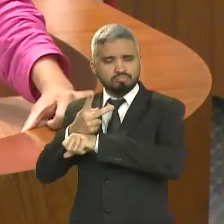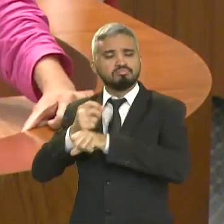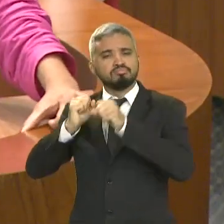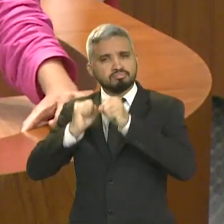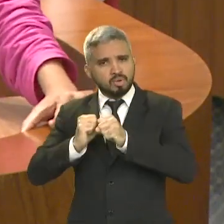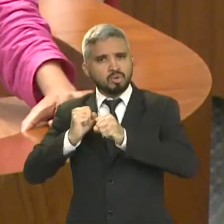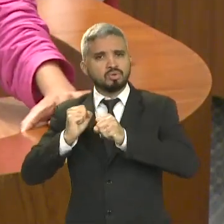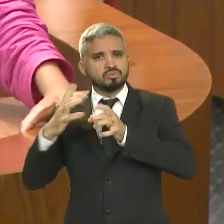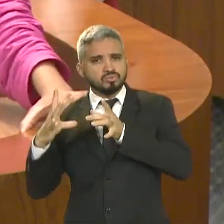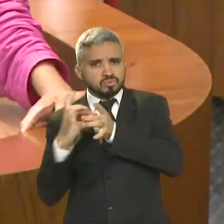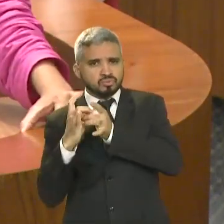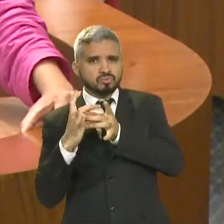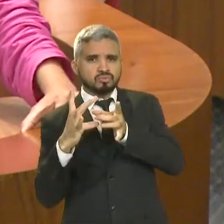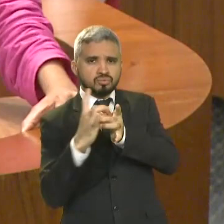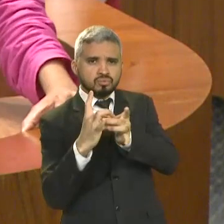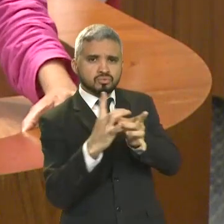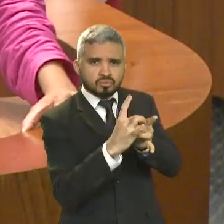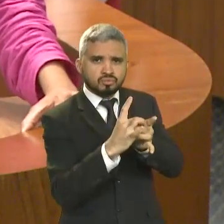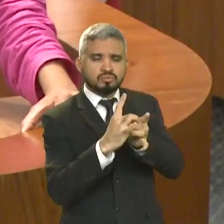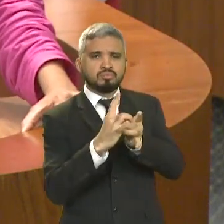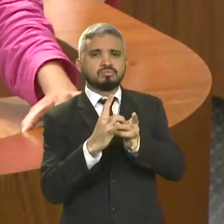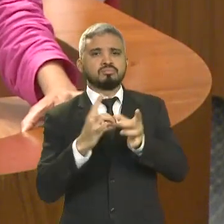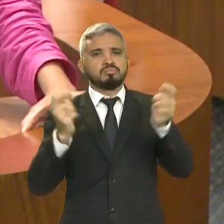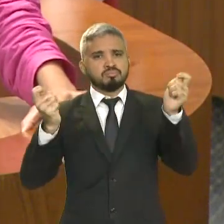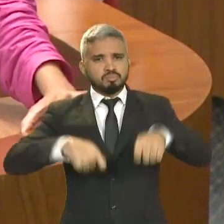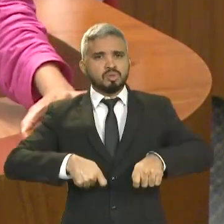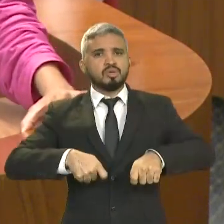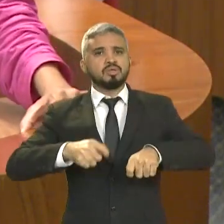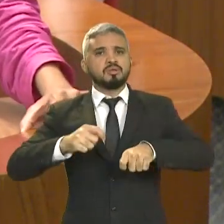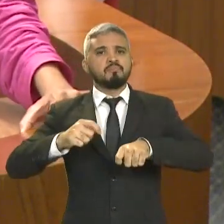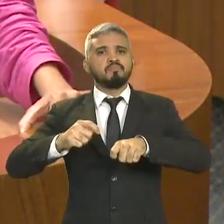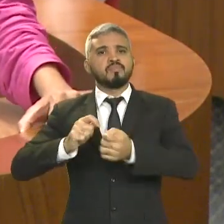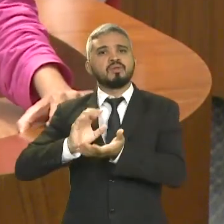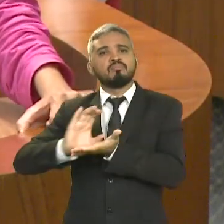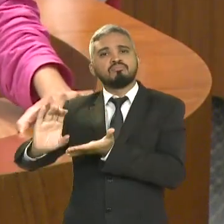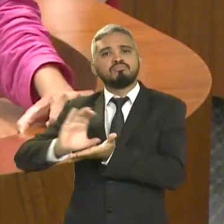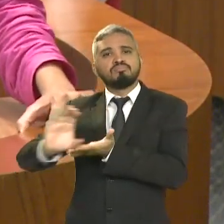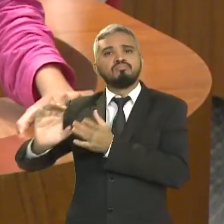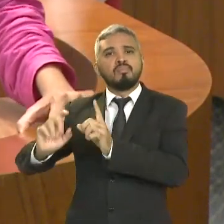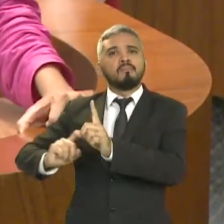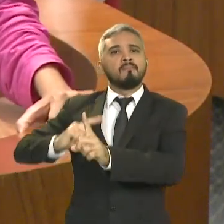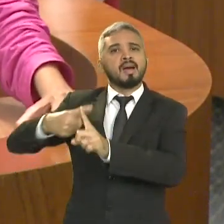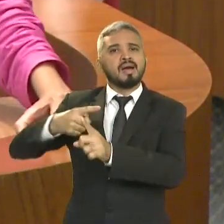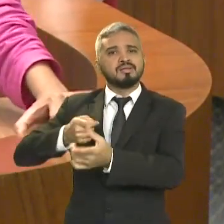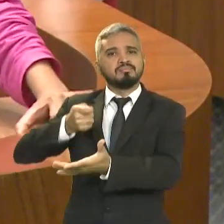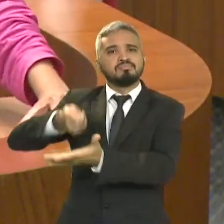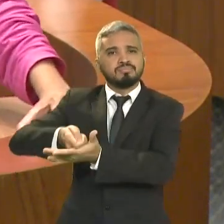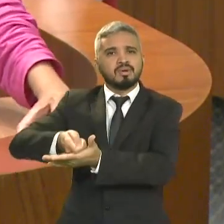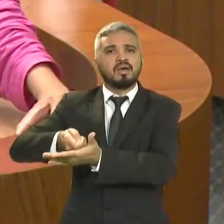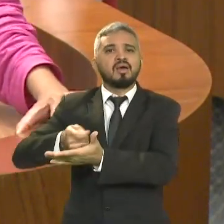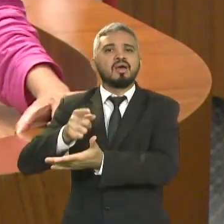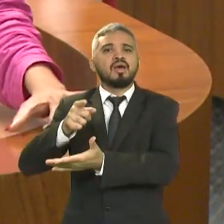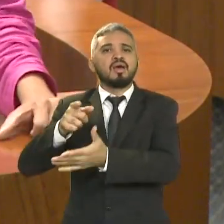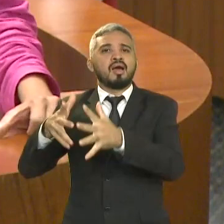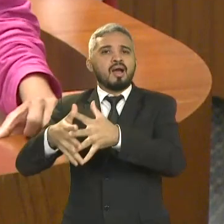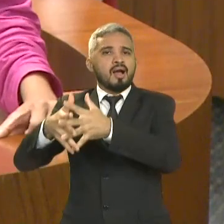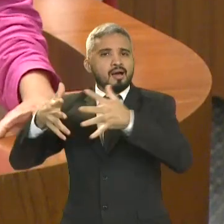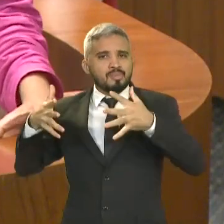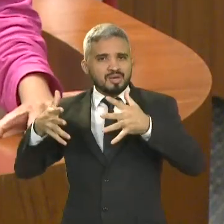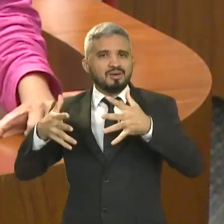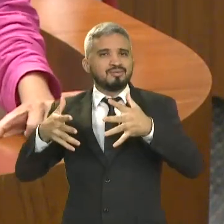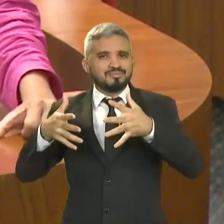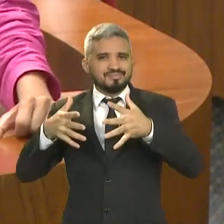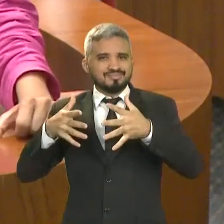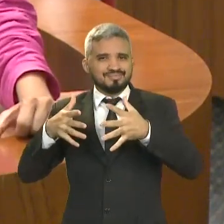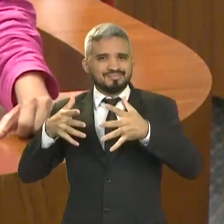fazermos investimentos, para que nós ganhemos outras carretas das mulheres, para que junto ao governo nós aumentemos a quantidade de mamógrafos nas